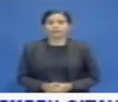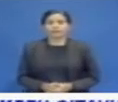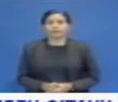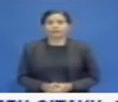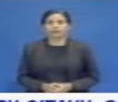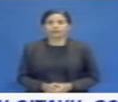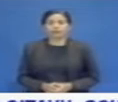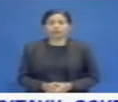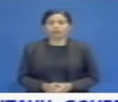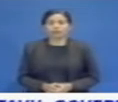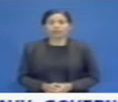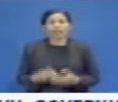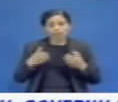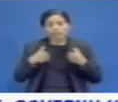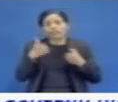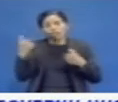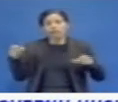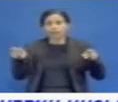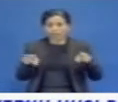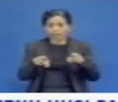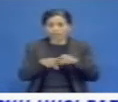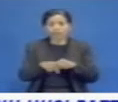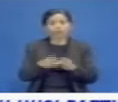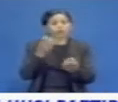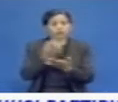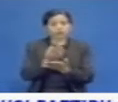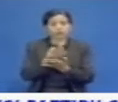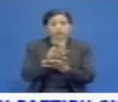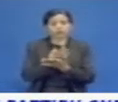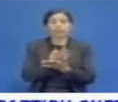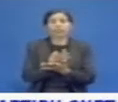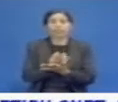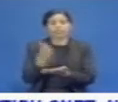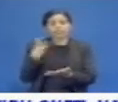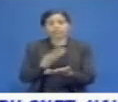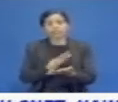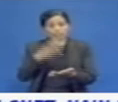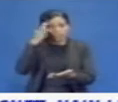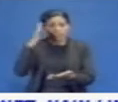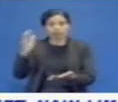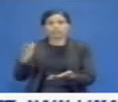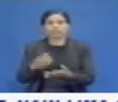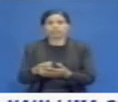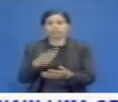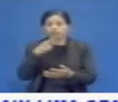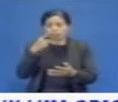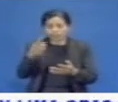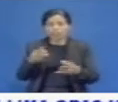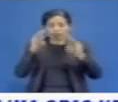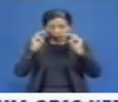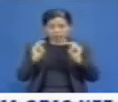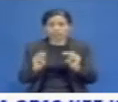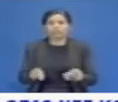Há nessas dívidas não financeiras. Põe, exige, precisa há